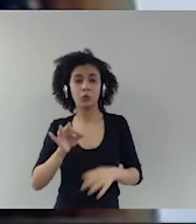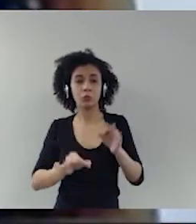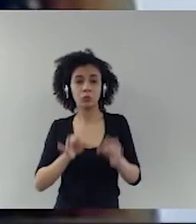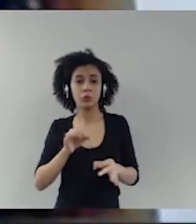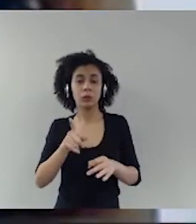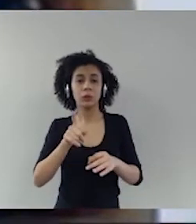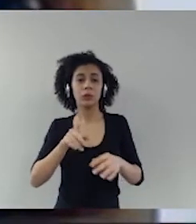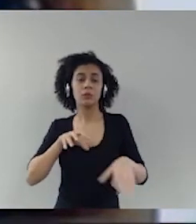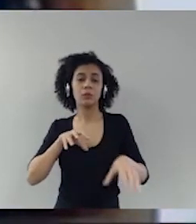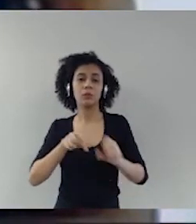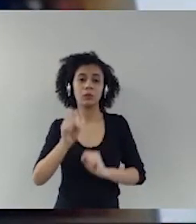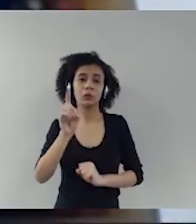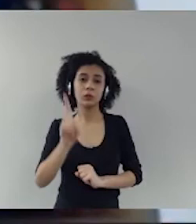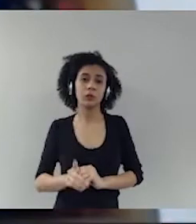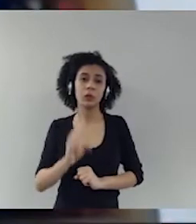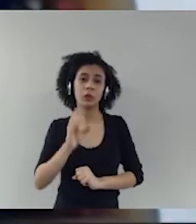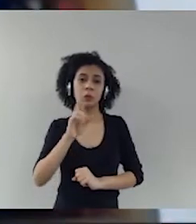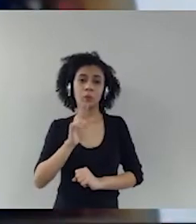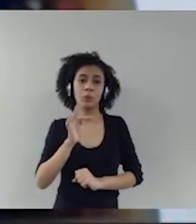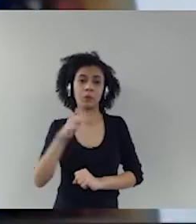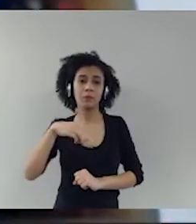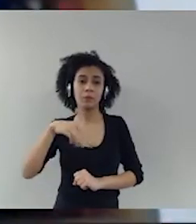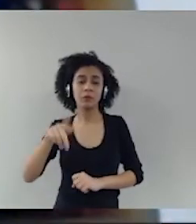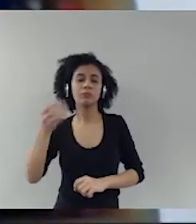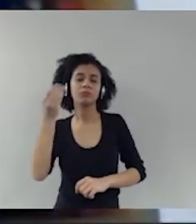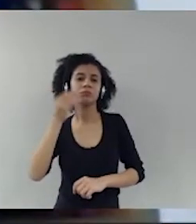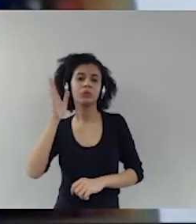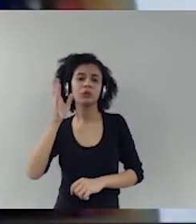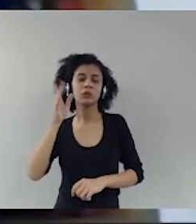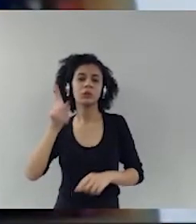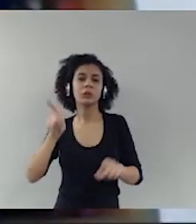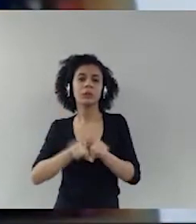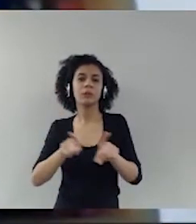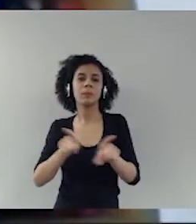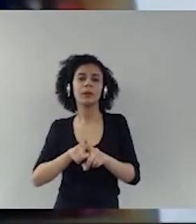bacharel em Direito pela UFMG, especialista em urbanismo